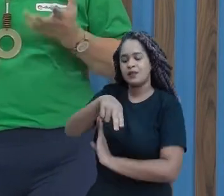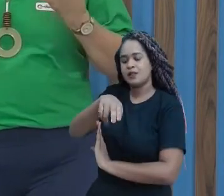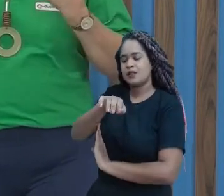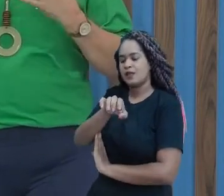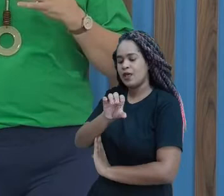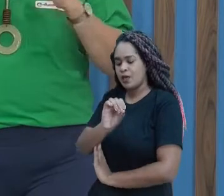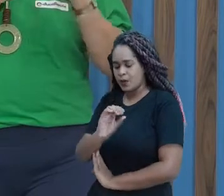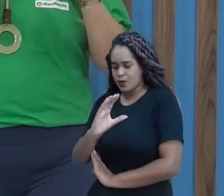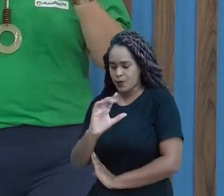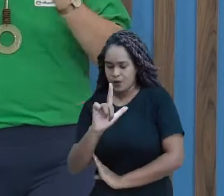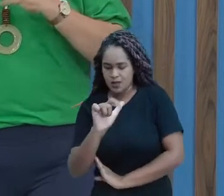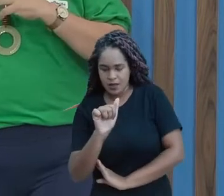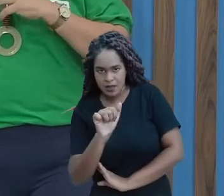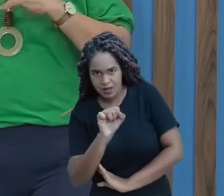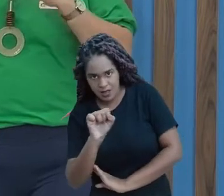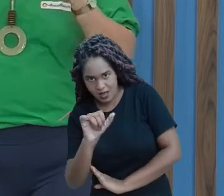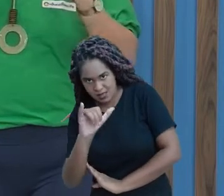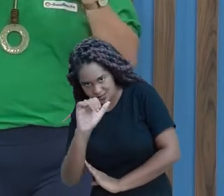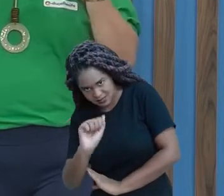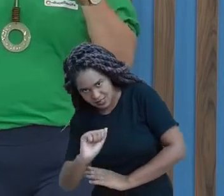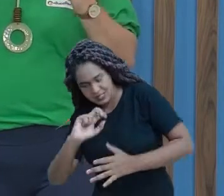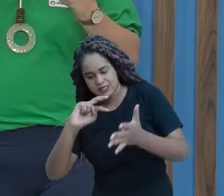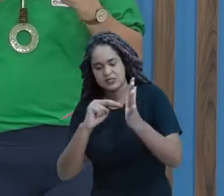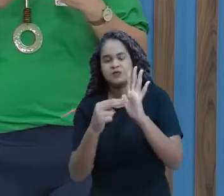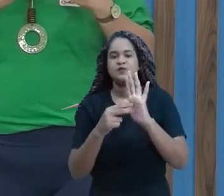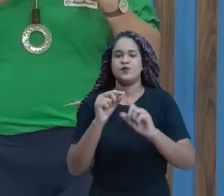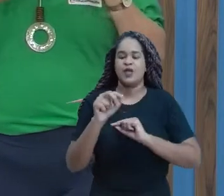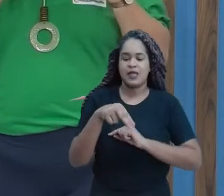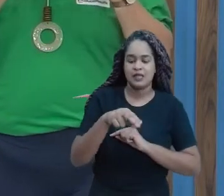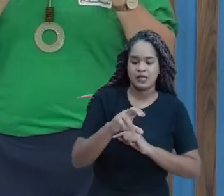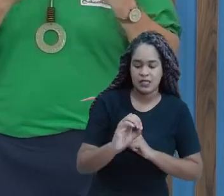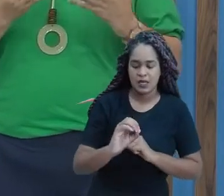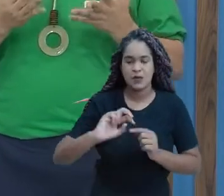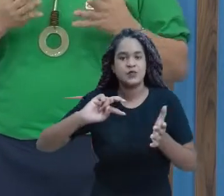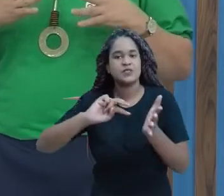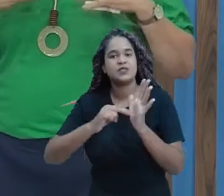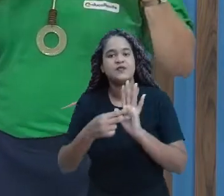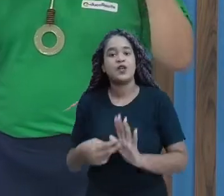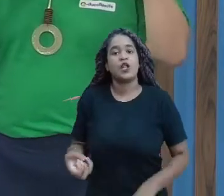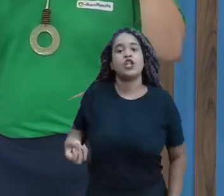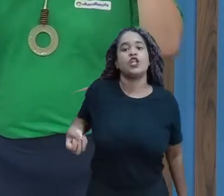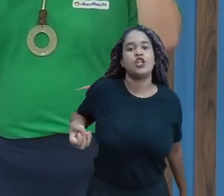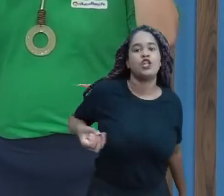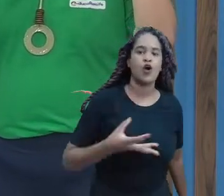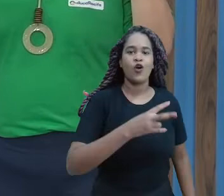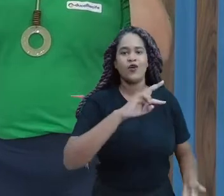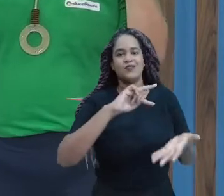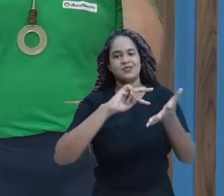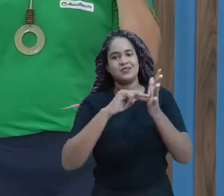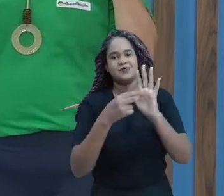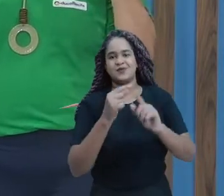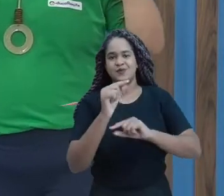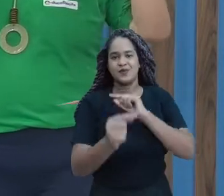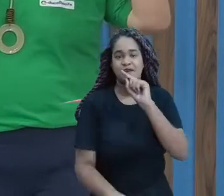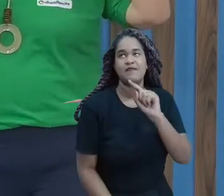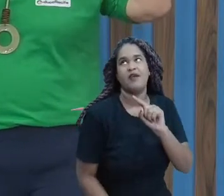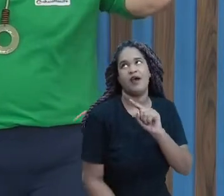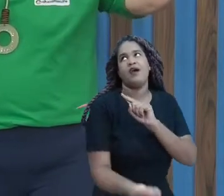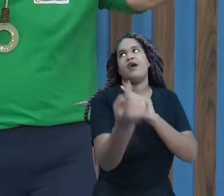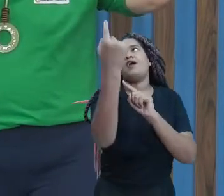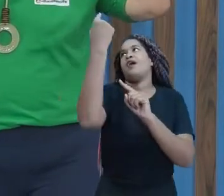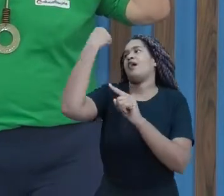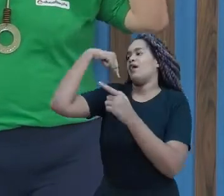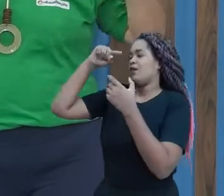neoclássica, né? Neo quer dizer novo, então era uma volta ao clássico, né? Aqueles ideais da arte clássica